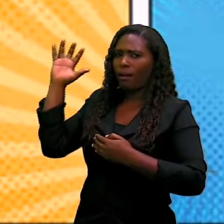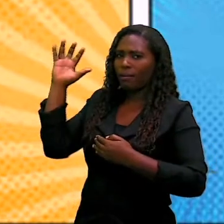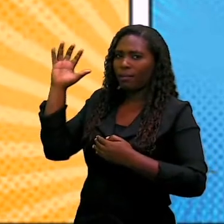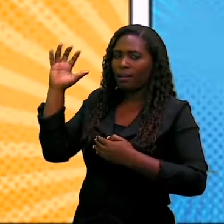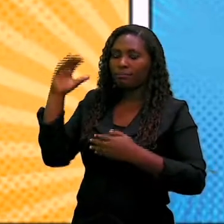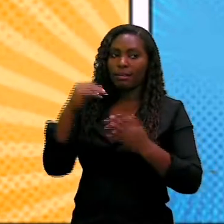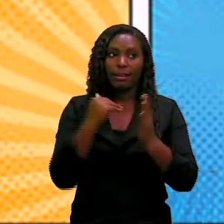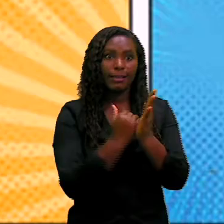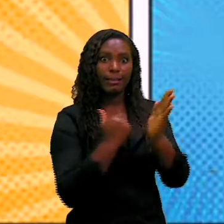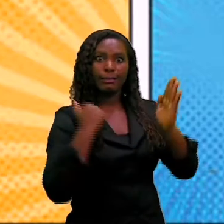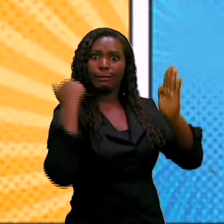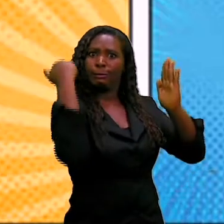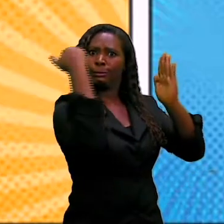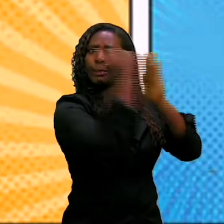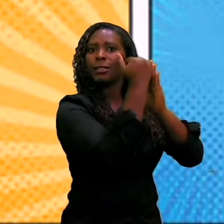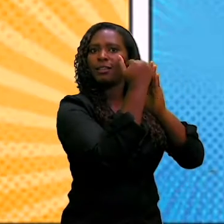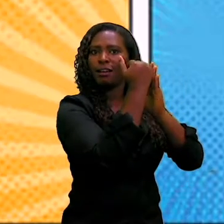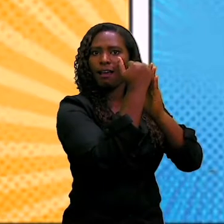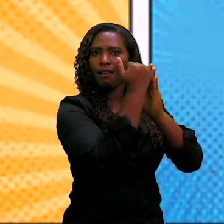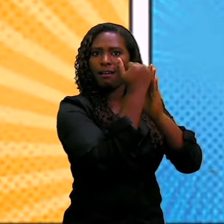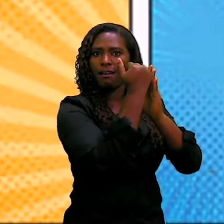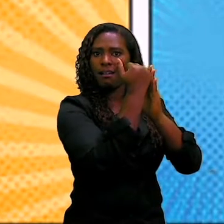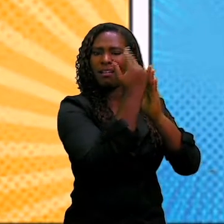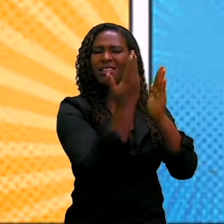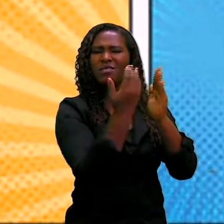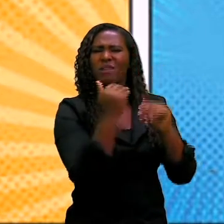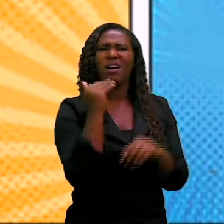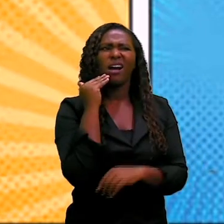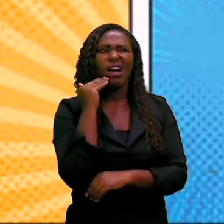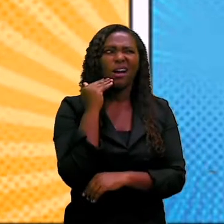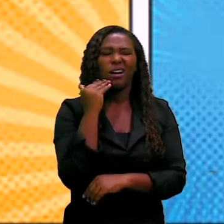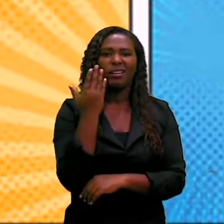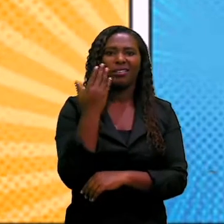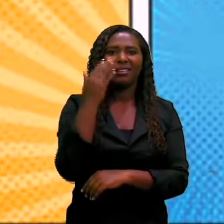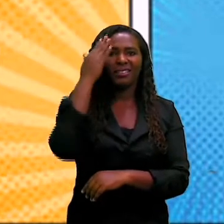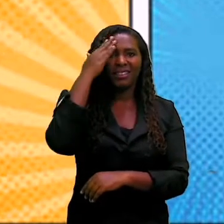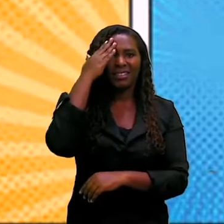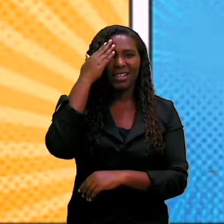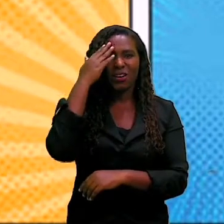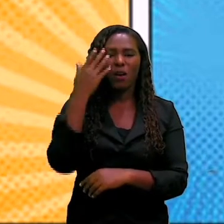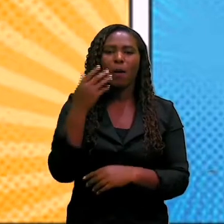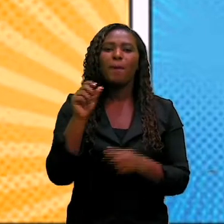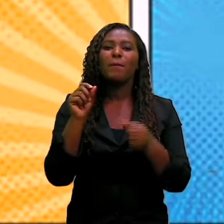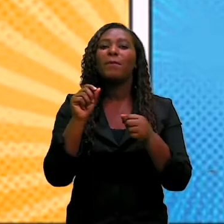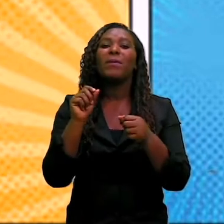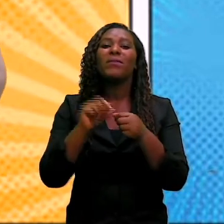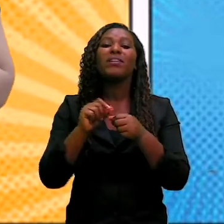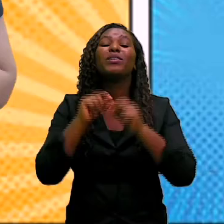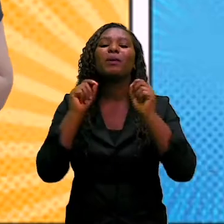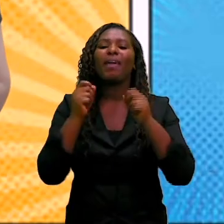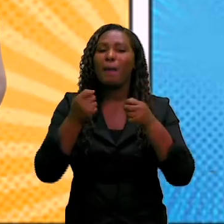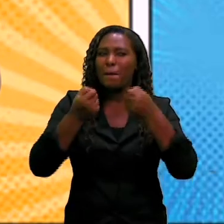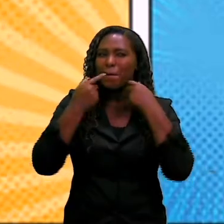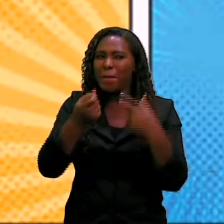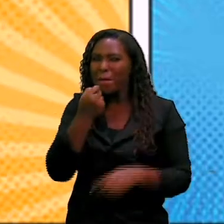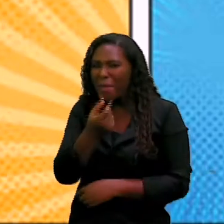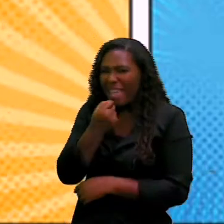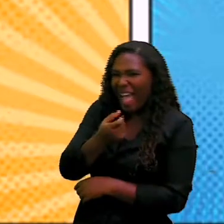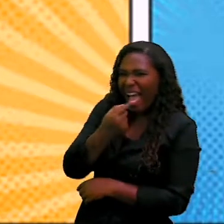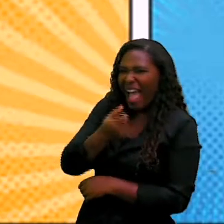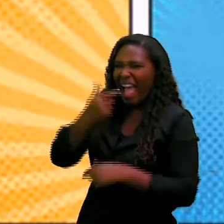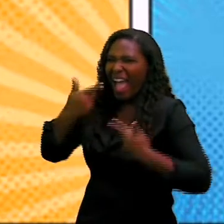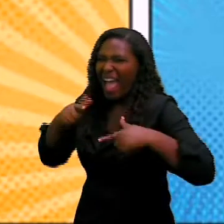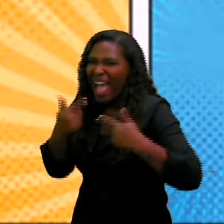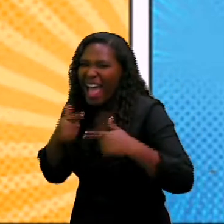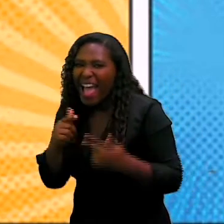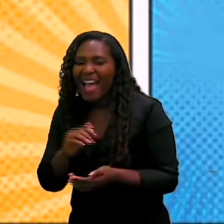Ridículo, burlesco, caricatural, ou seja, engraçado. Uma outra característica interessante